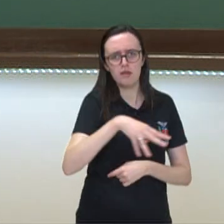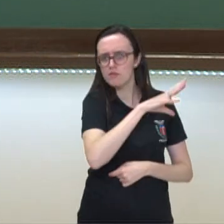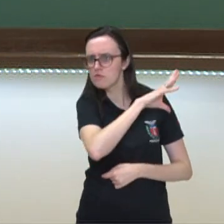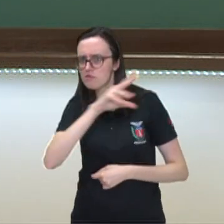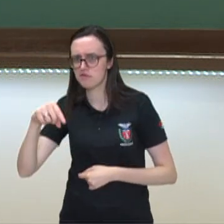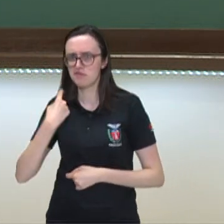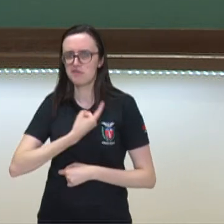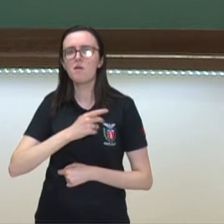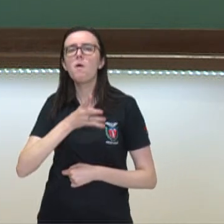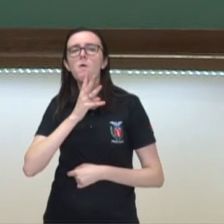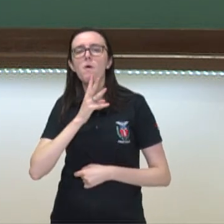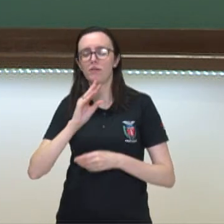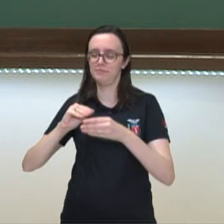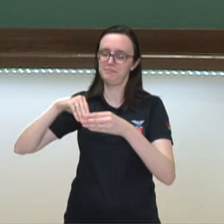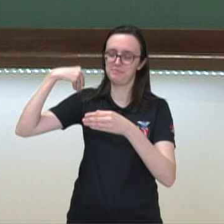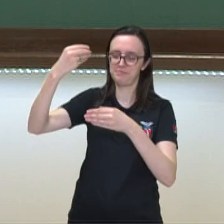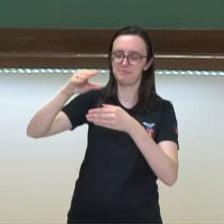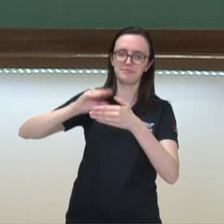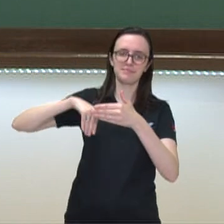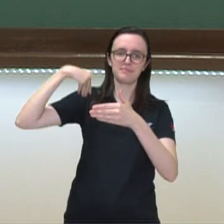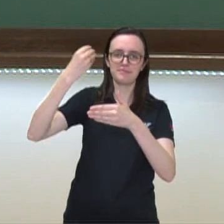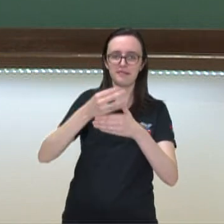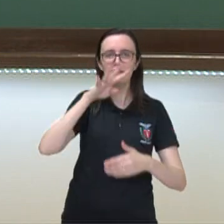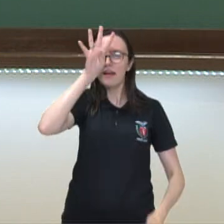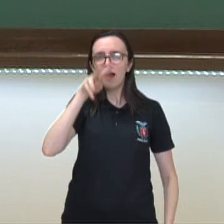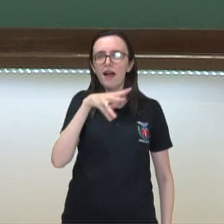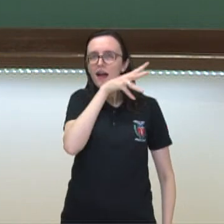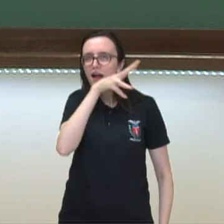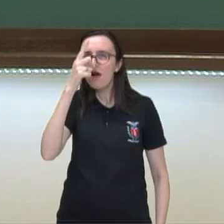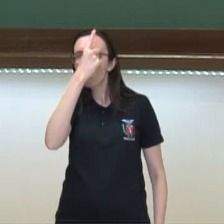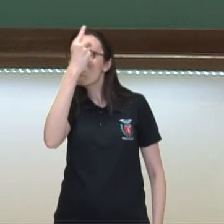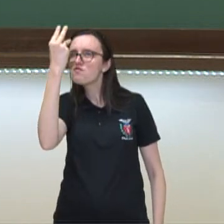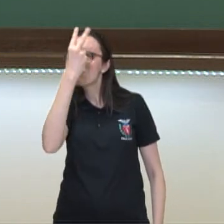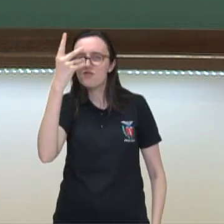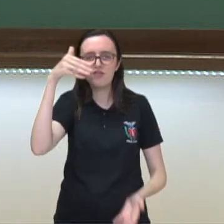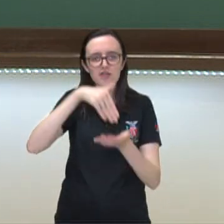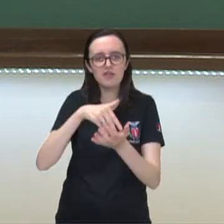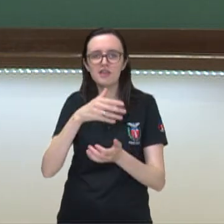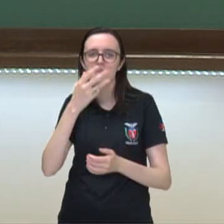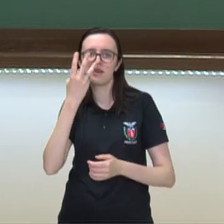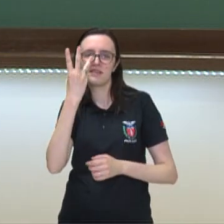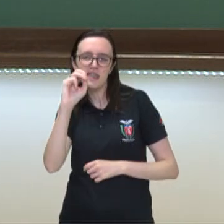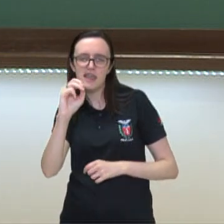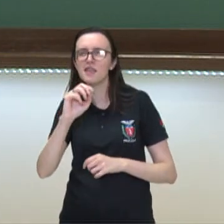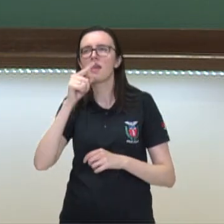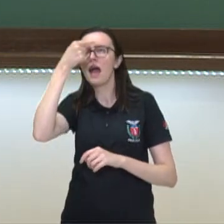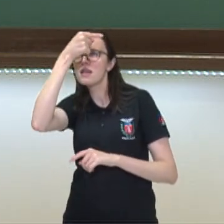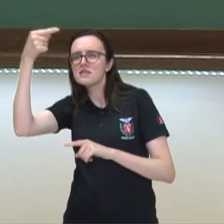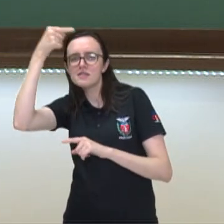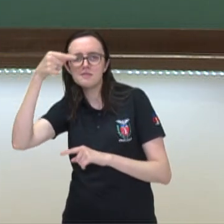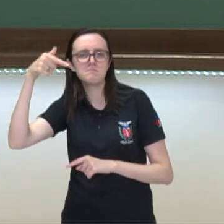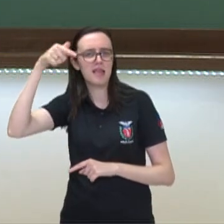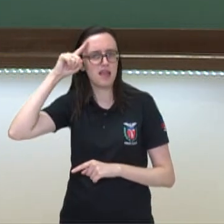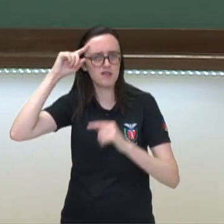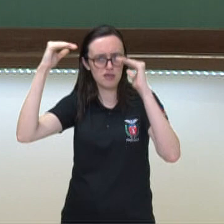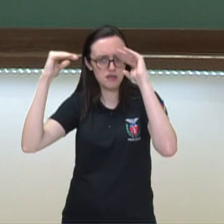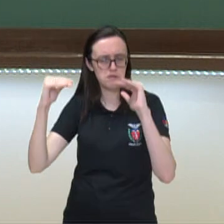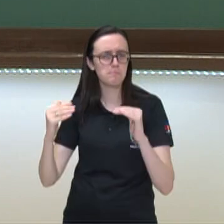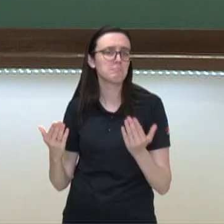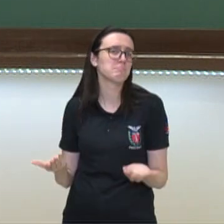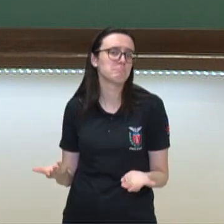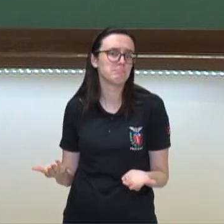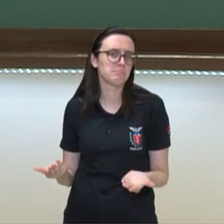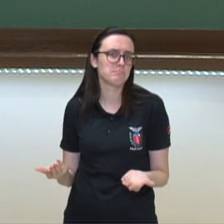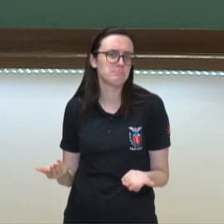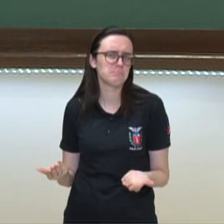conhecemos? Aquelas folhinhas dividido em 30 dias, com semana de 7 dias. Qual será que